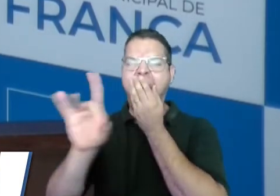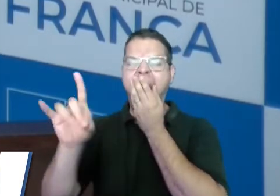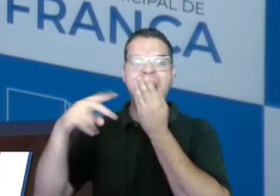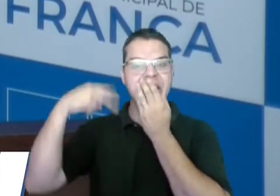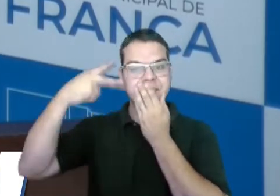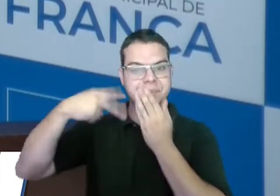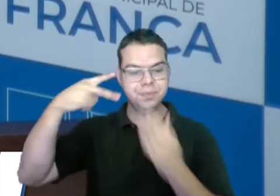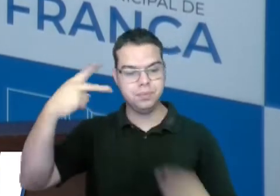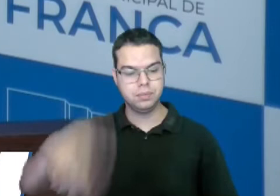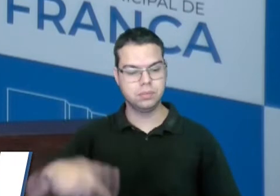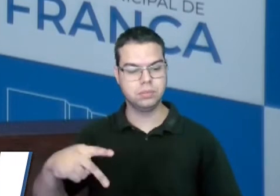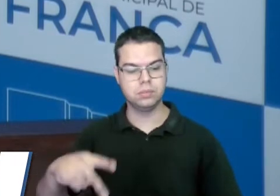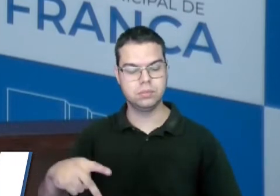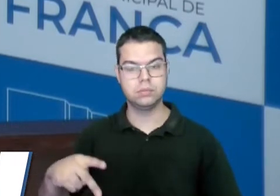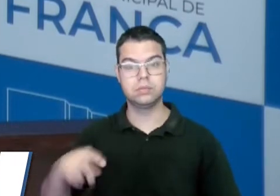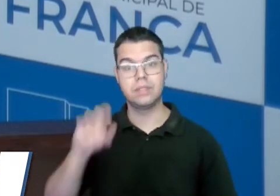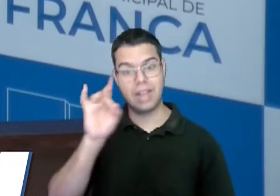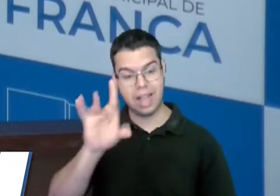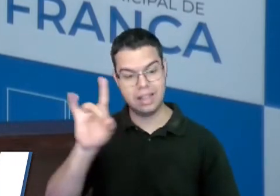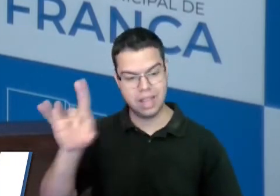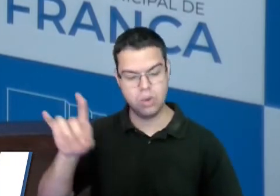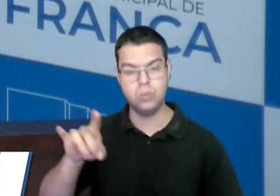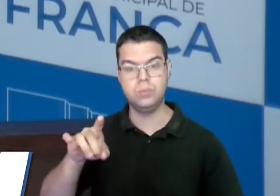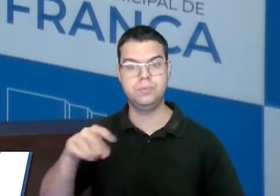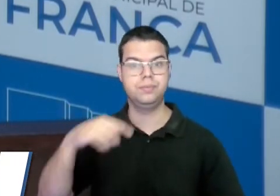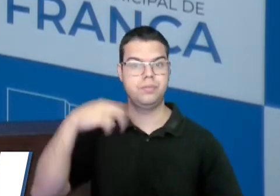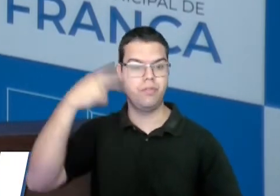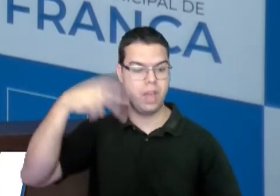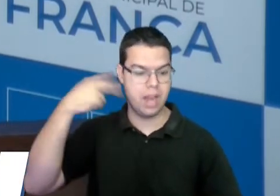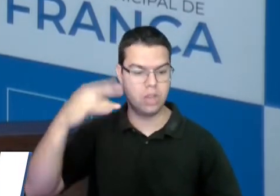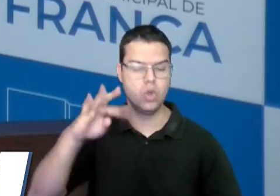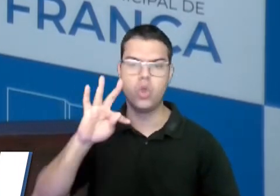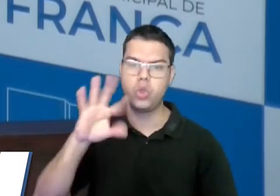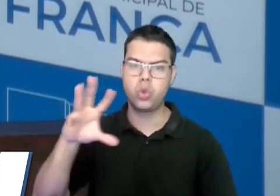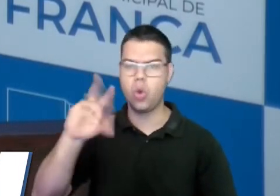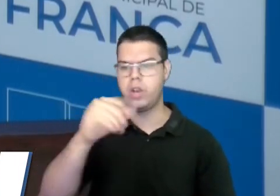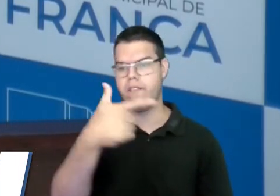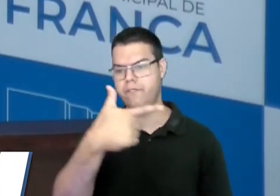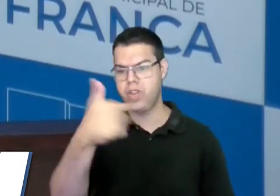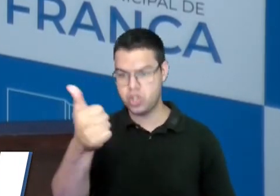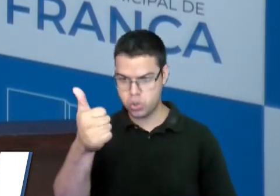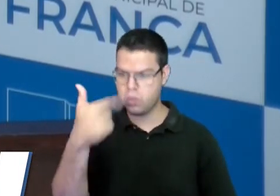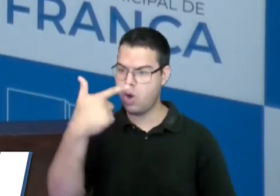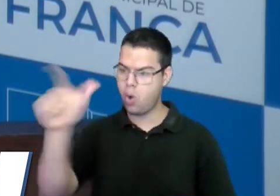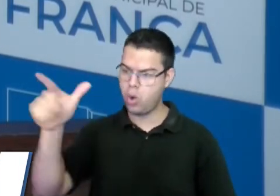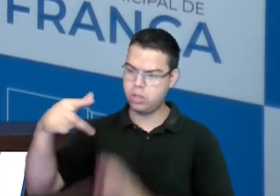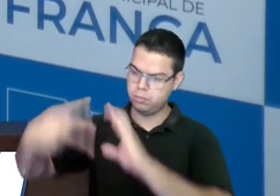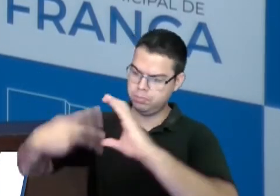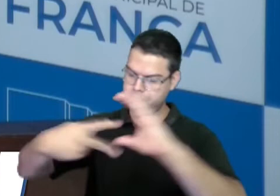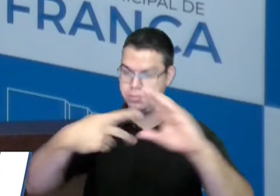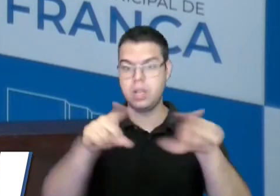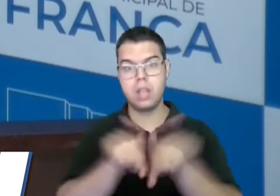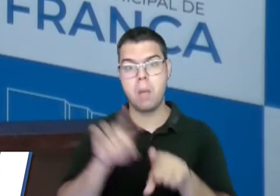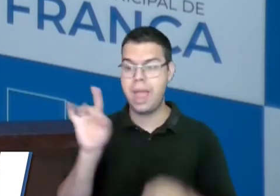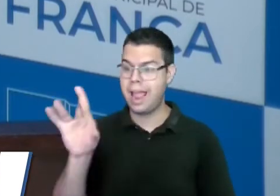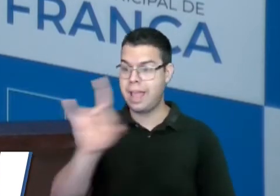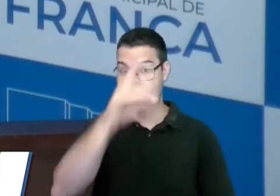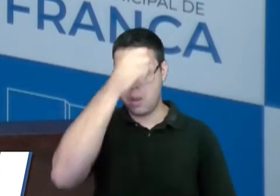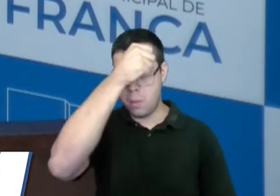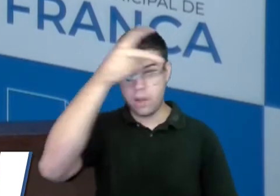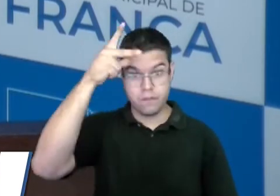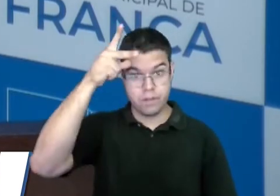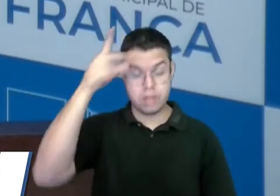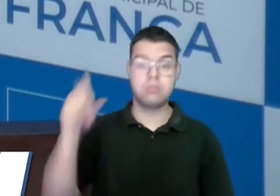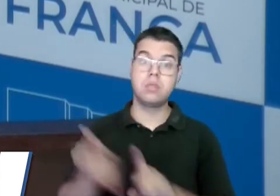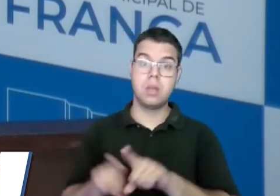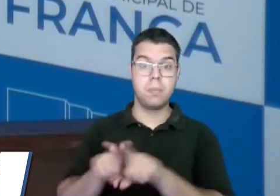a cada um dos vereadores de todas as outras 21 câmaras, e a cada um dos prefeitos, até na pessoa do